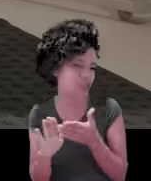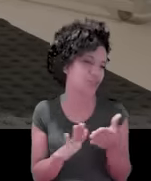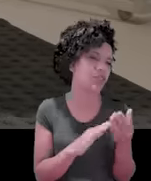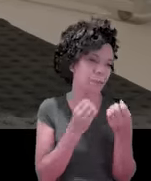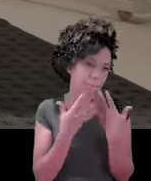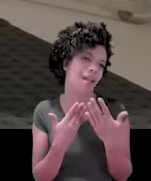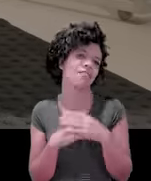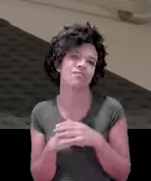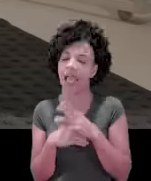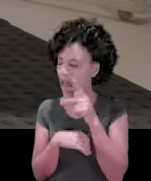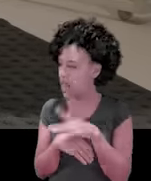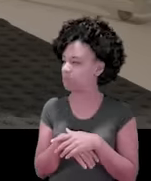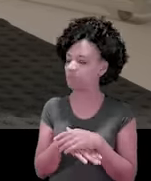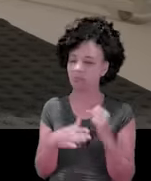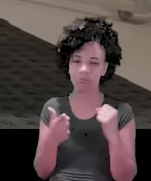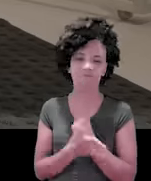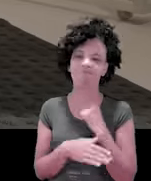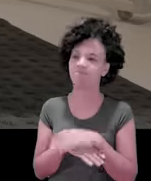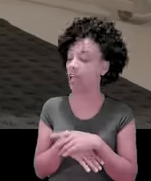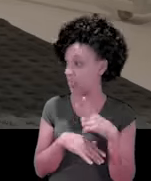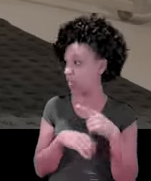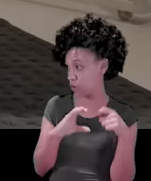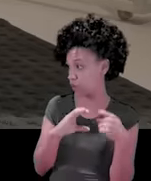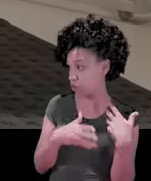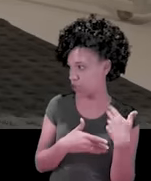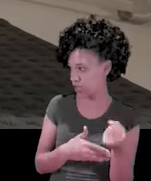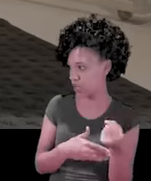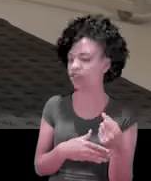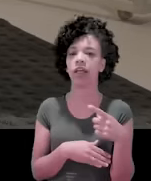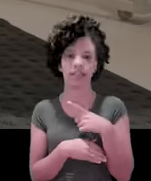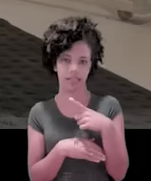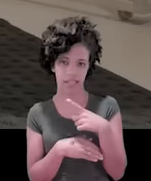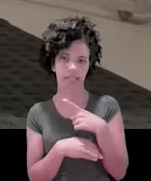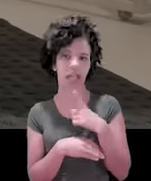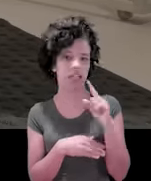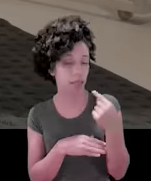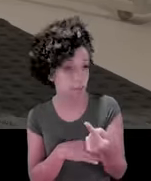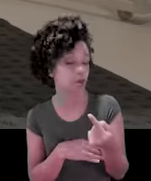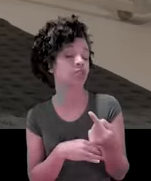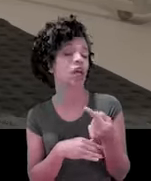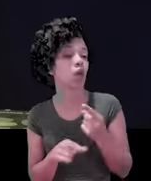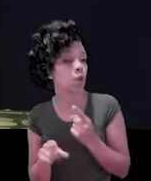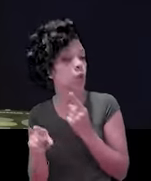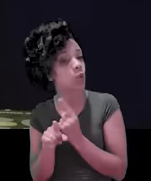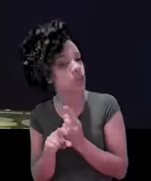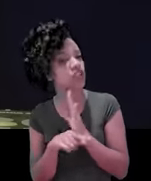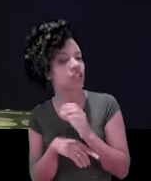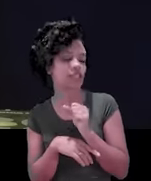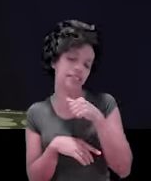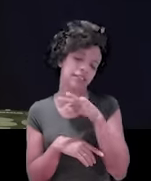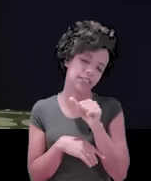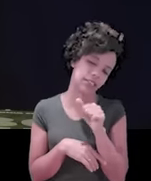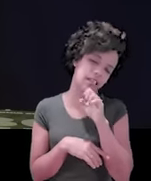vem nada né irmão que pariu tem um vídeo do Resgate tem Eh aí depois eu fui e já